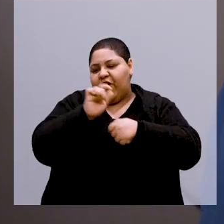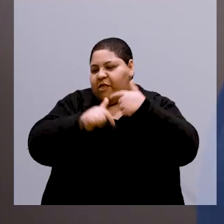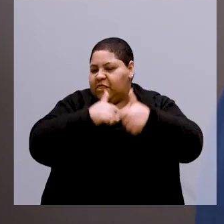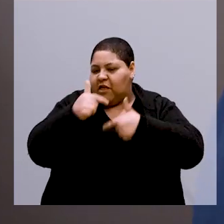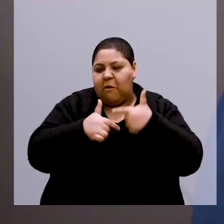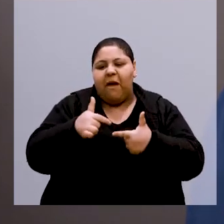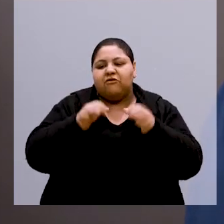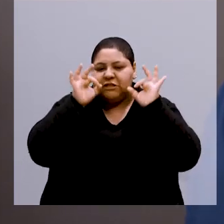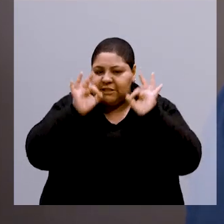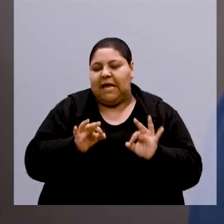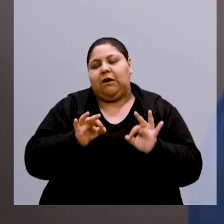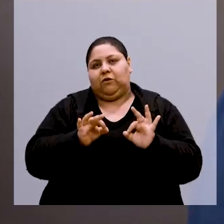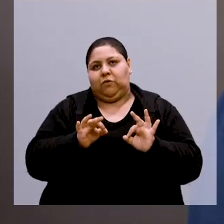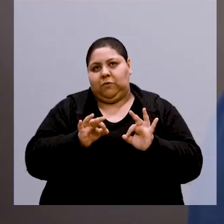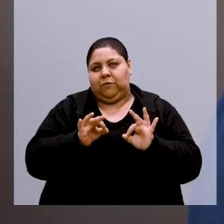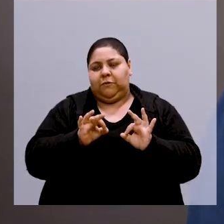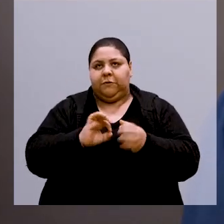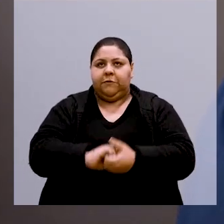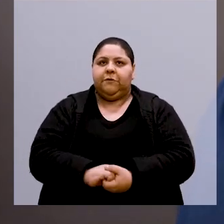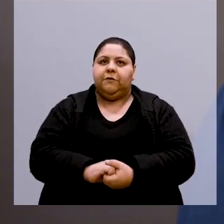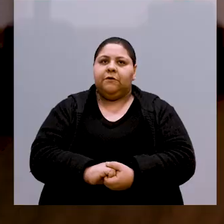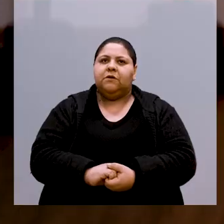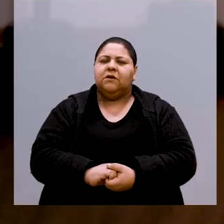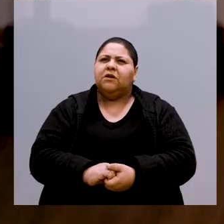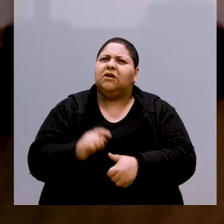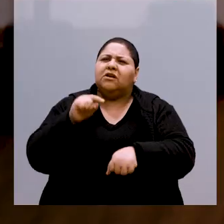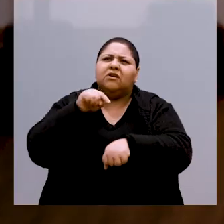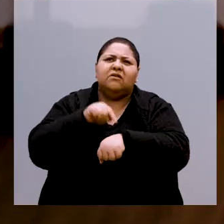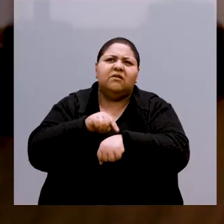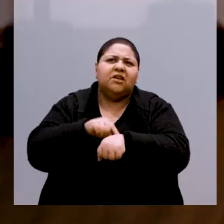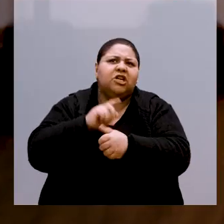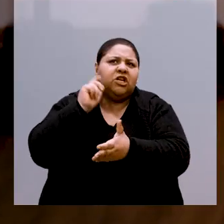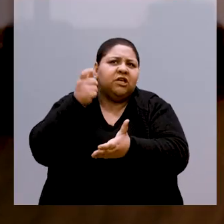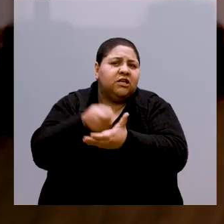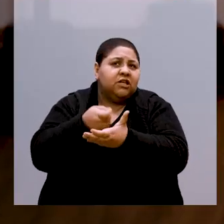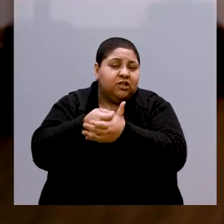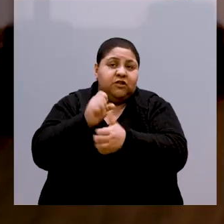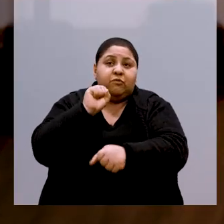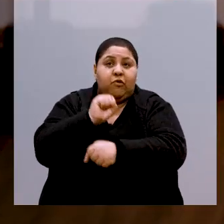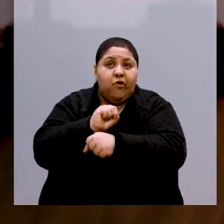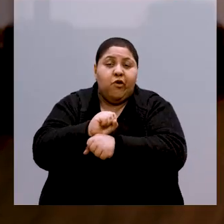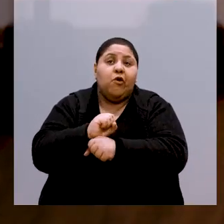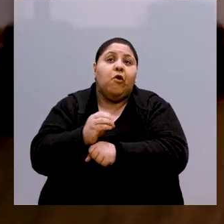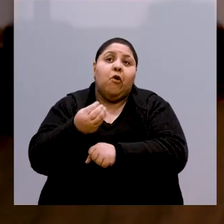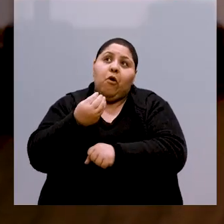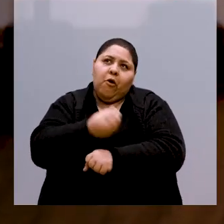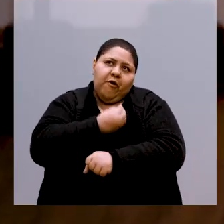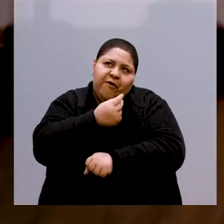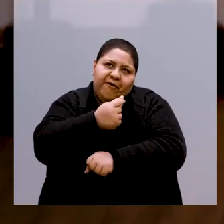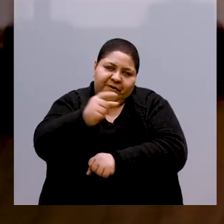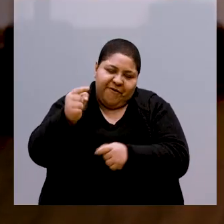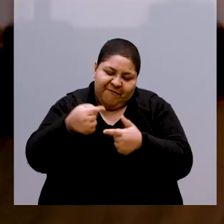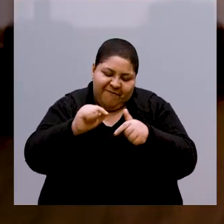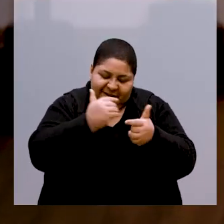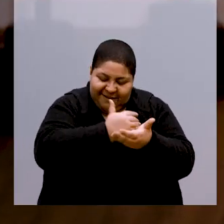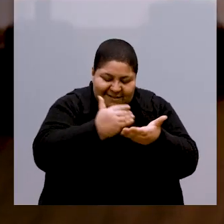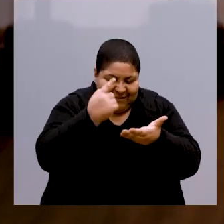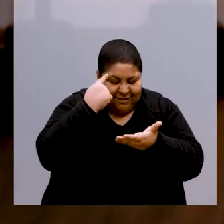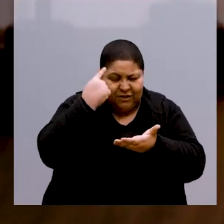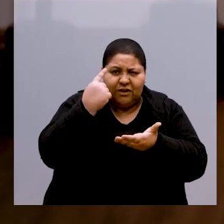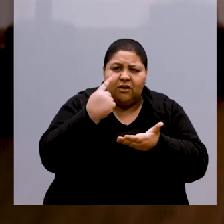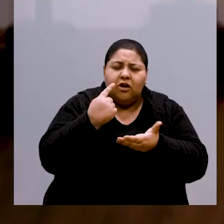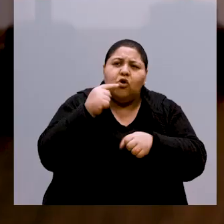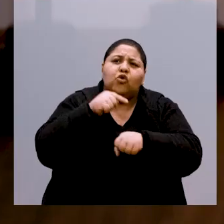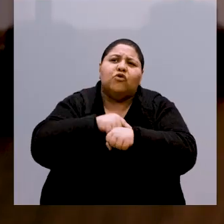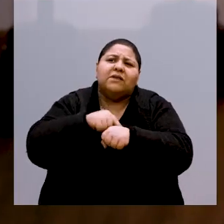trabalho muito efetivo nesse sentido. Então foi quanto tempo aí de luta e de espera? Claro, foi a vida inteira, mas desde que surgiu